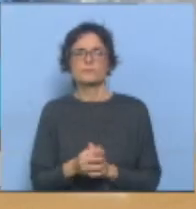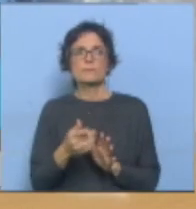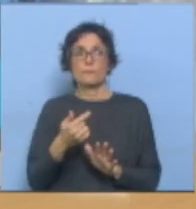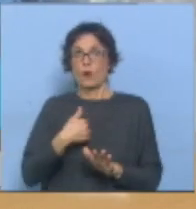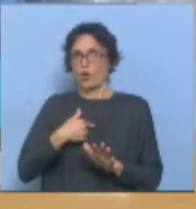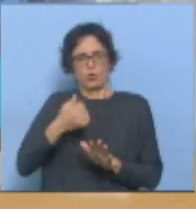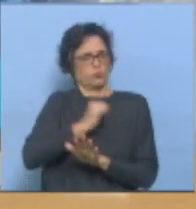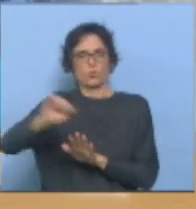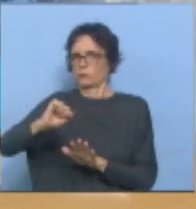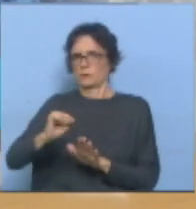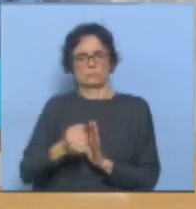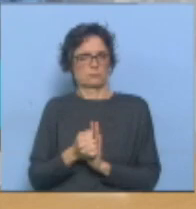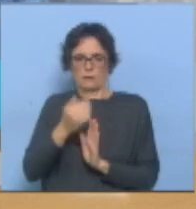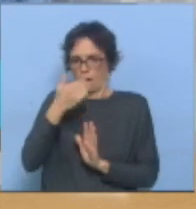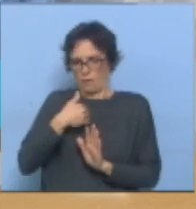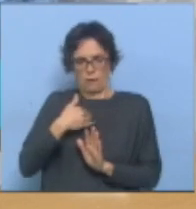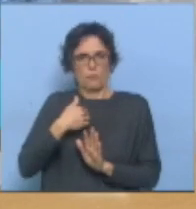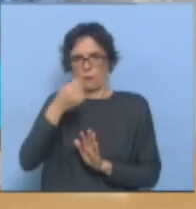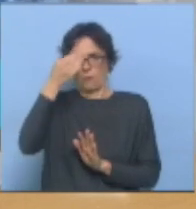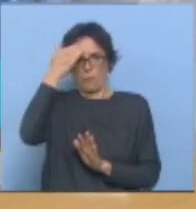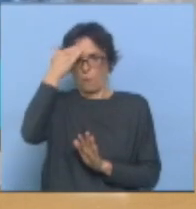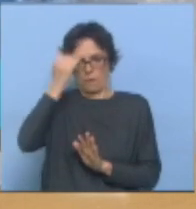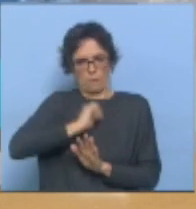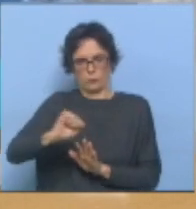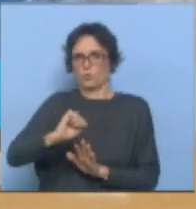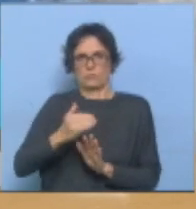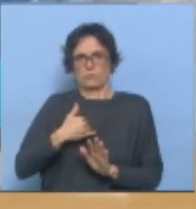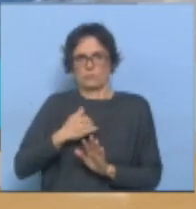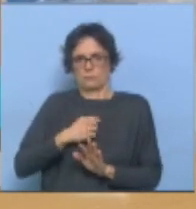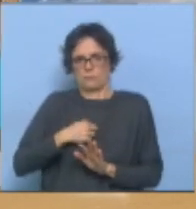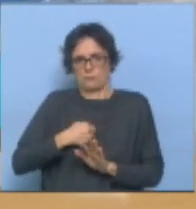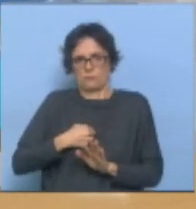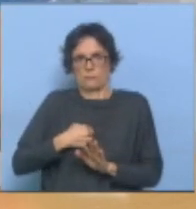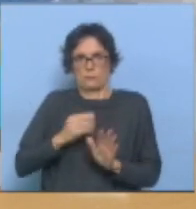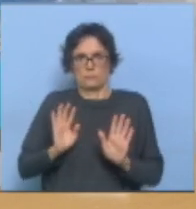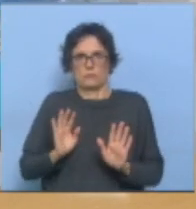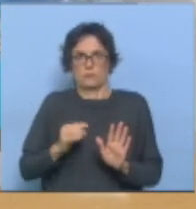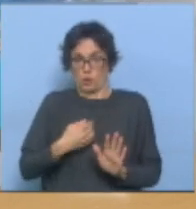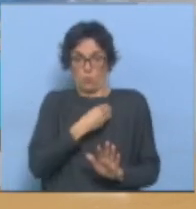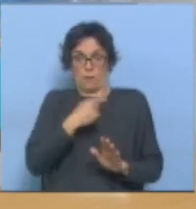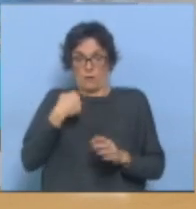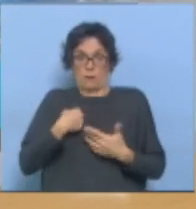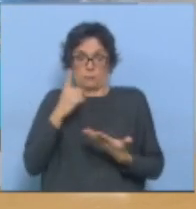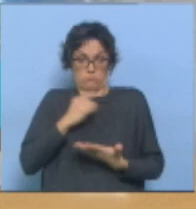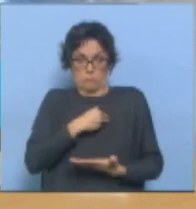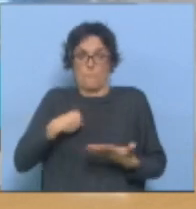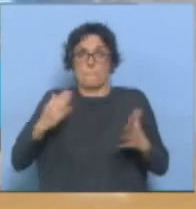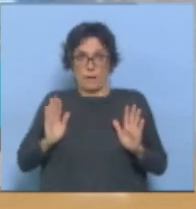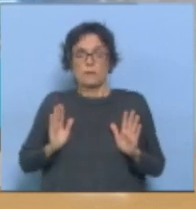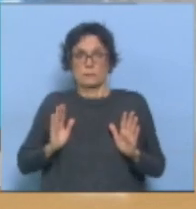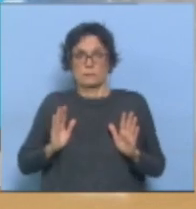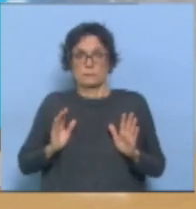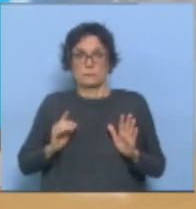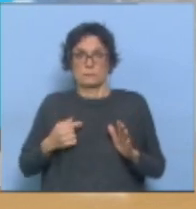consciência. Absolutamente objeção de consciência, que é aquilo que o médico deve ter. Um médico católico, ainda